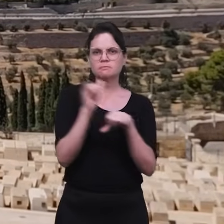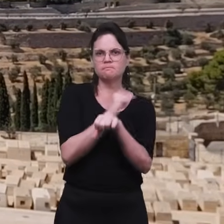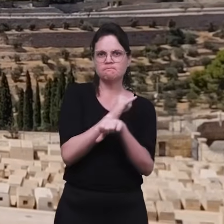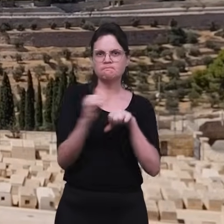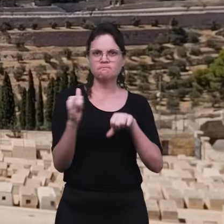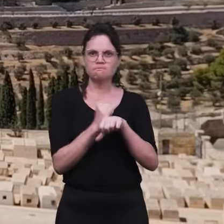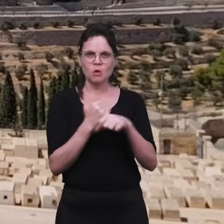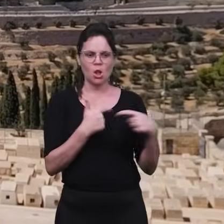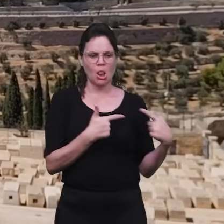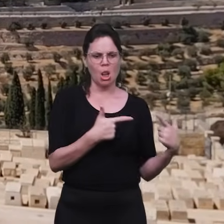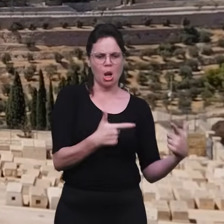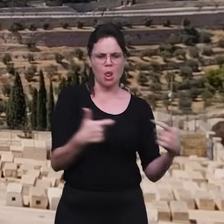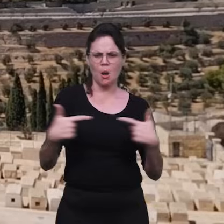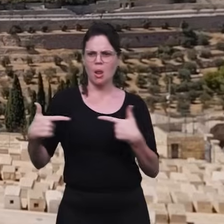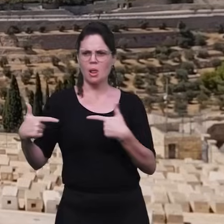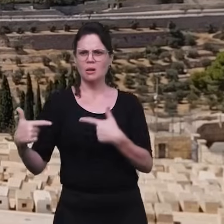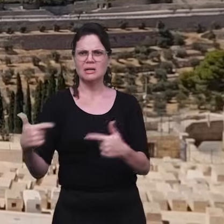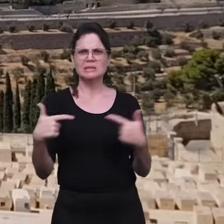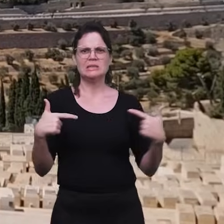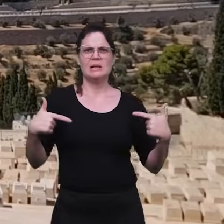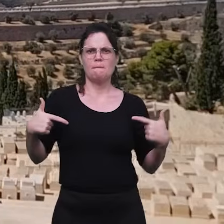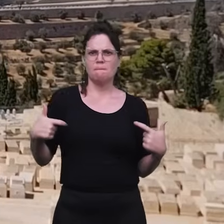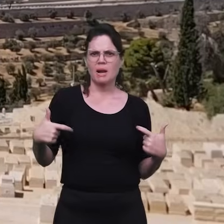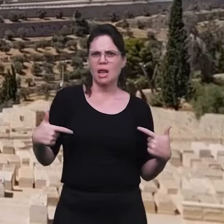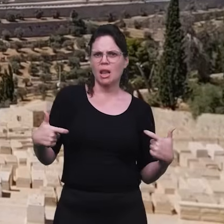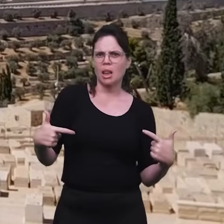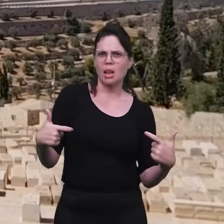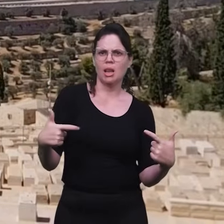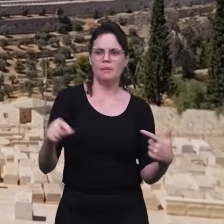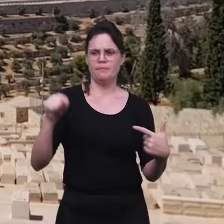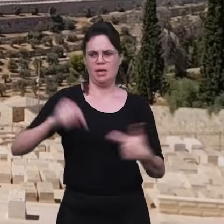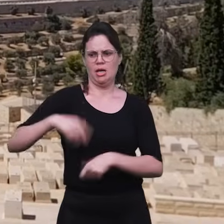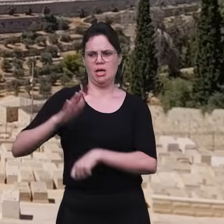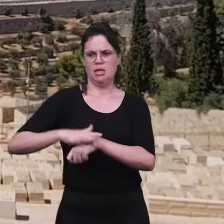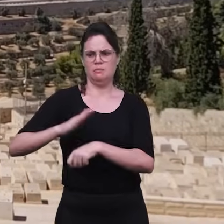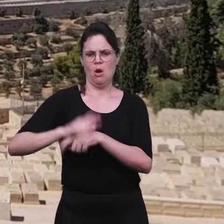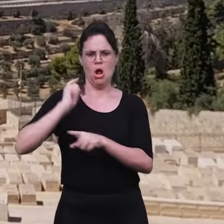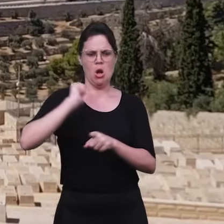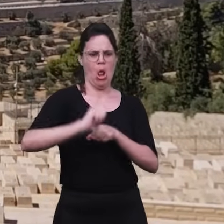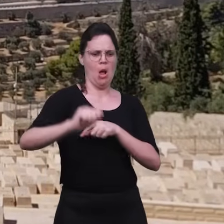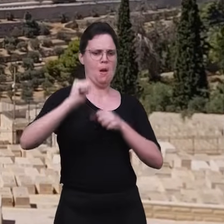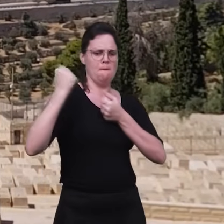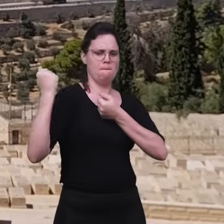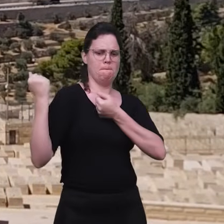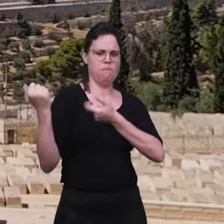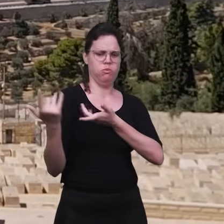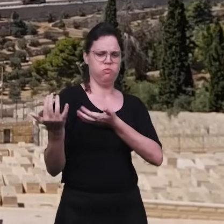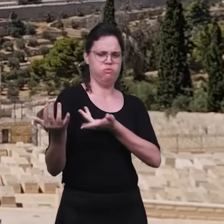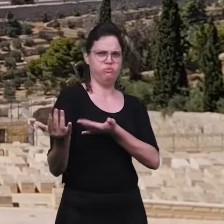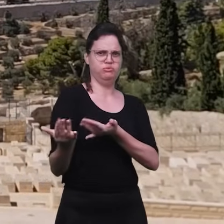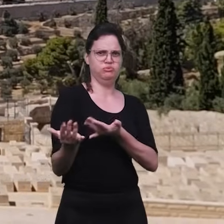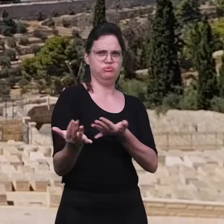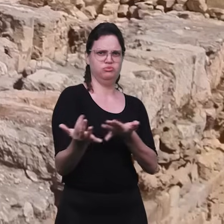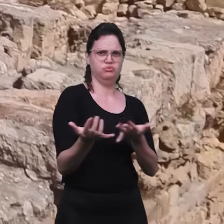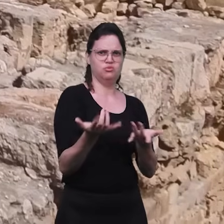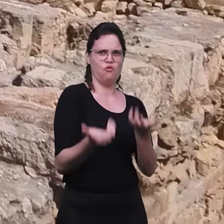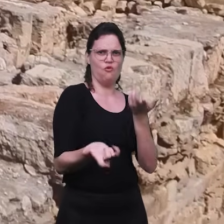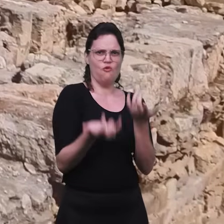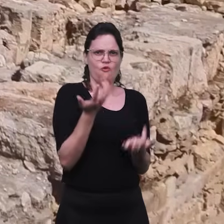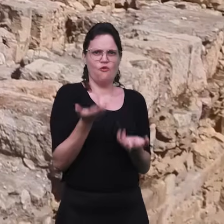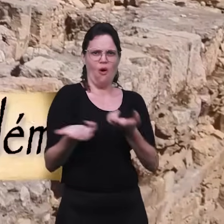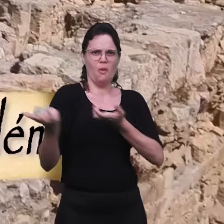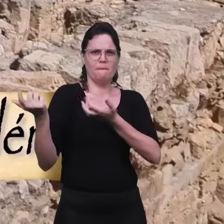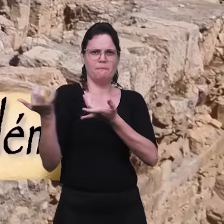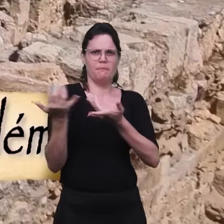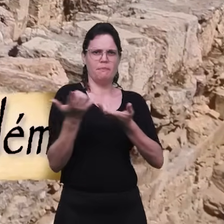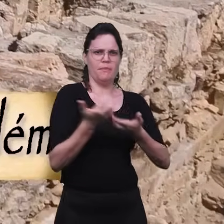A revolta se inflama e ele então toca fogo em Jerusalém, destrói Jerusalém, derruba